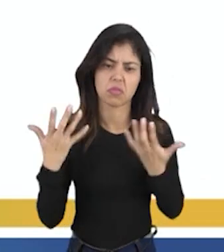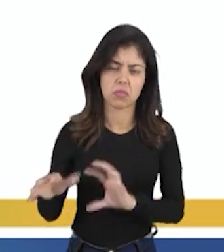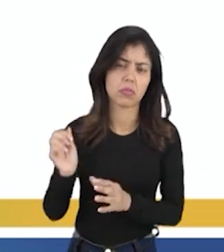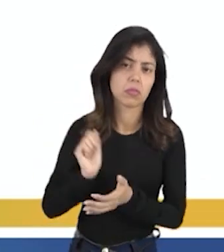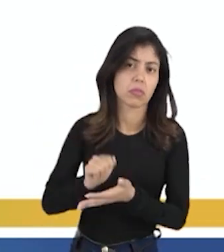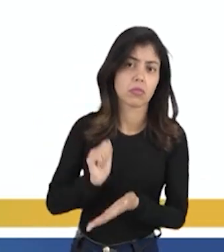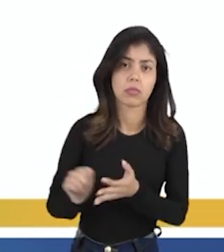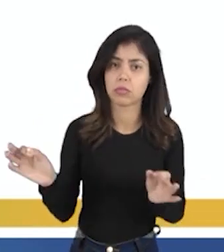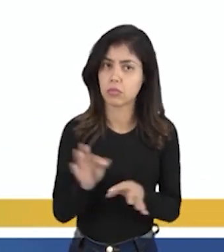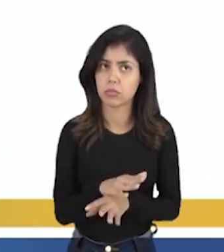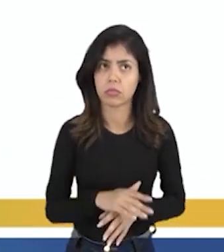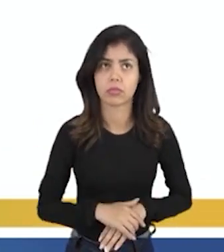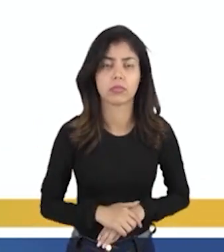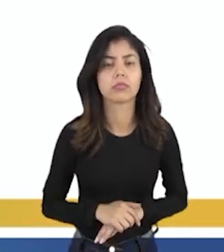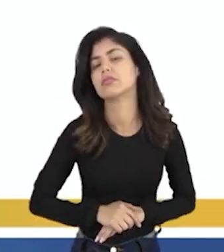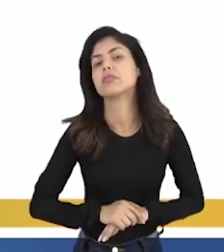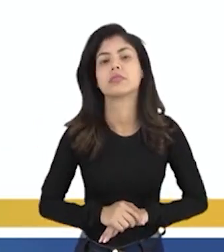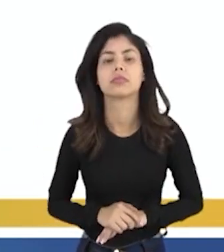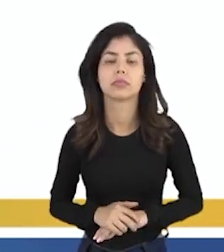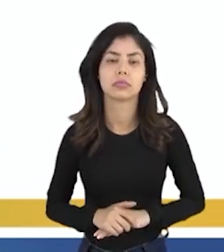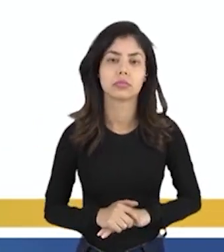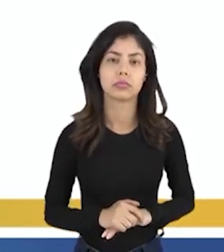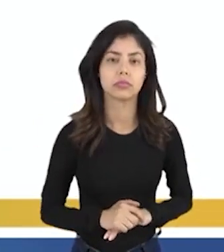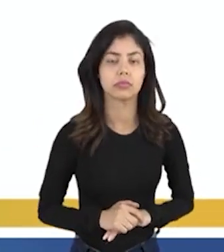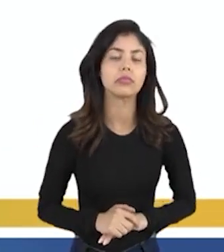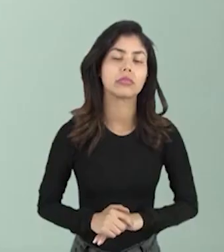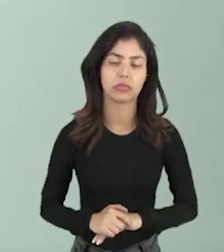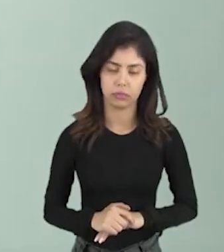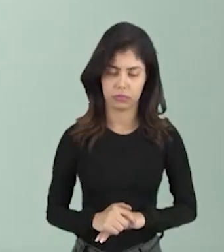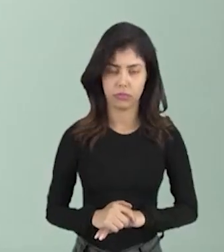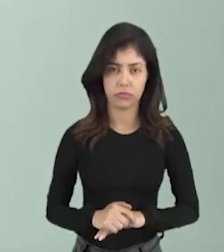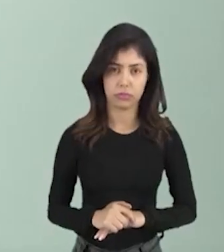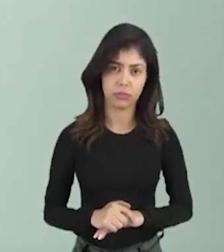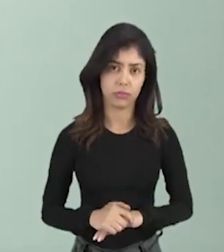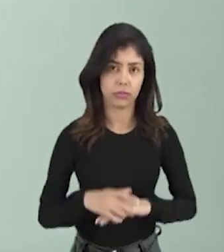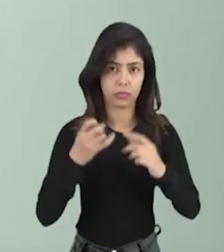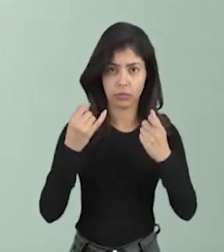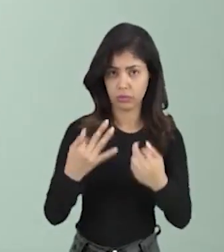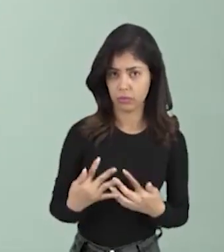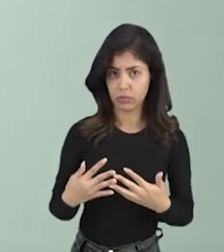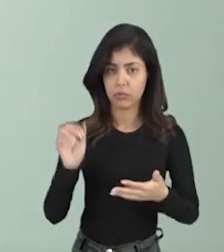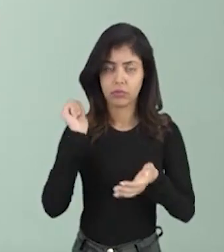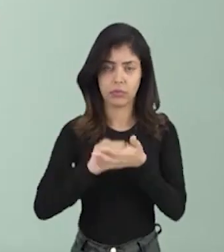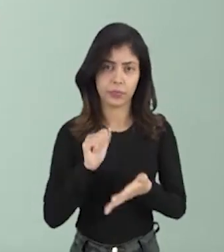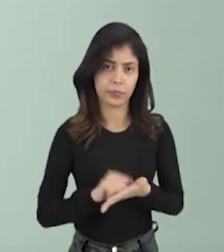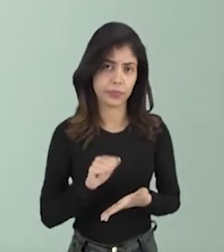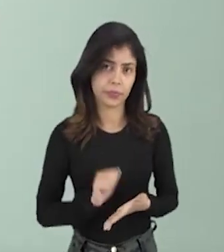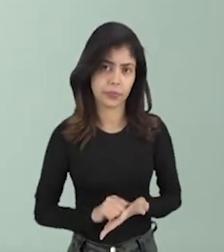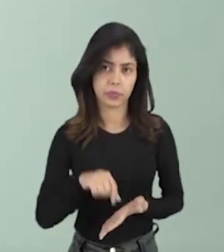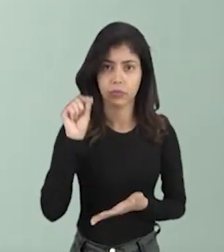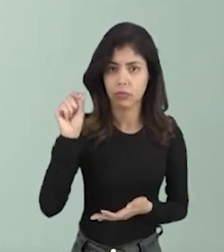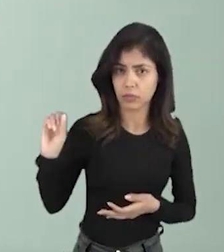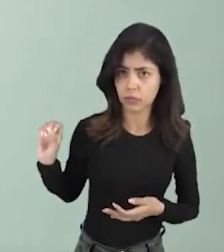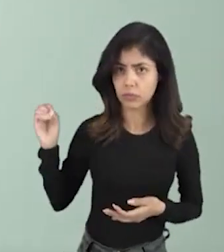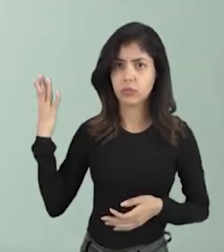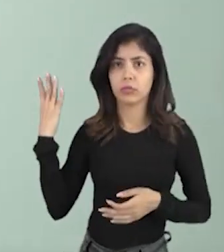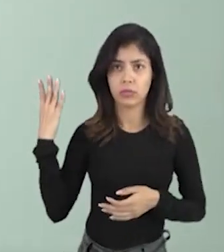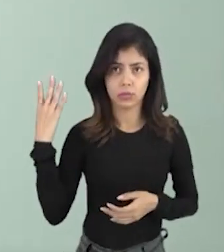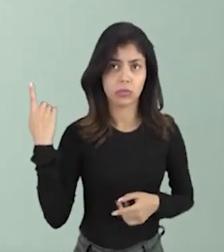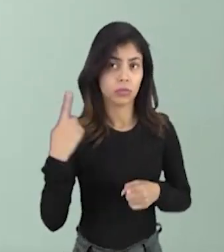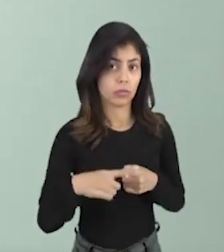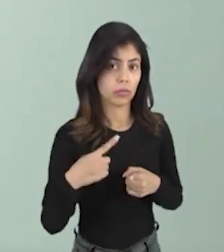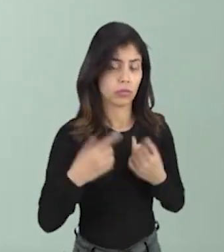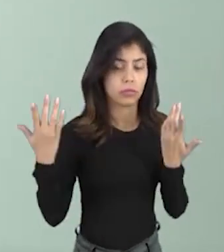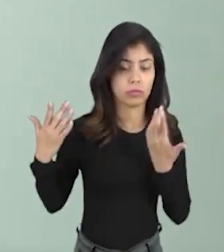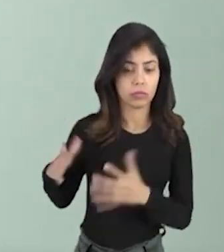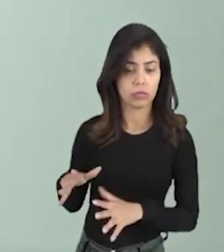quer escrever e pronto. E vai colocando, né, citando, descrevendo o que está acontecendo com ele, por